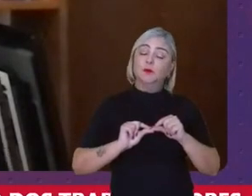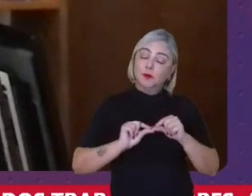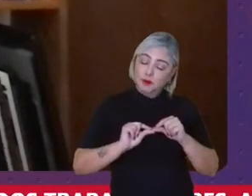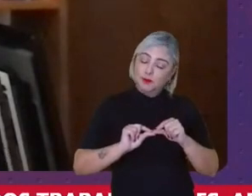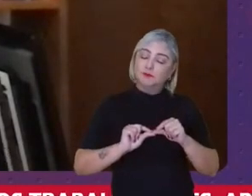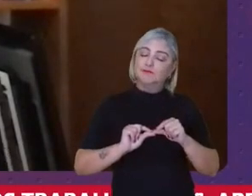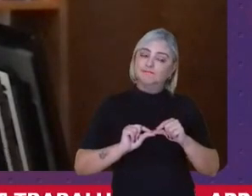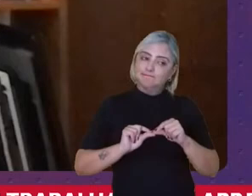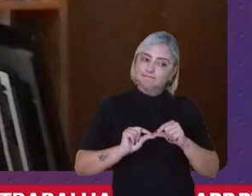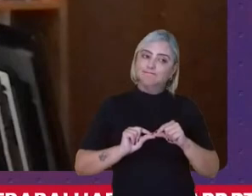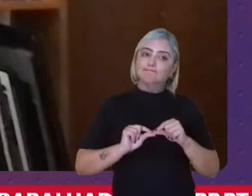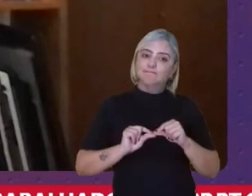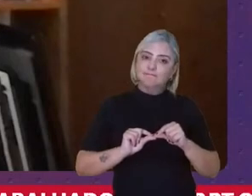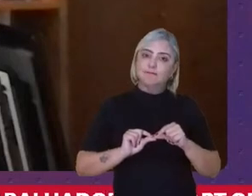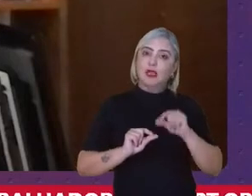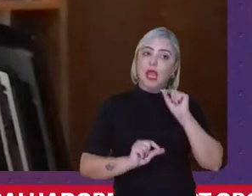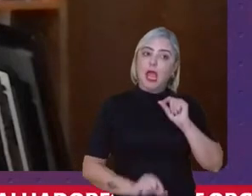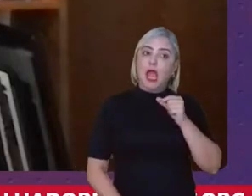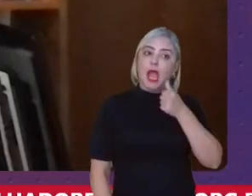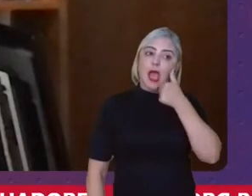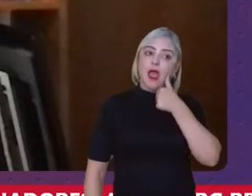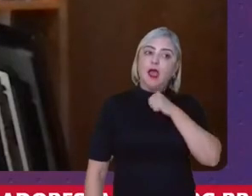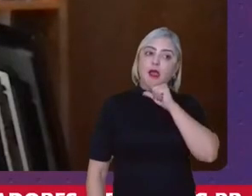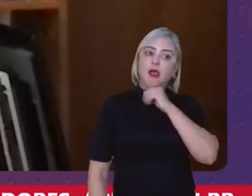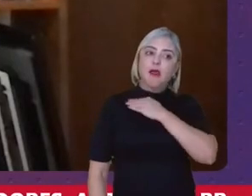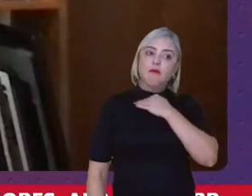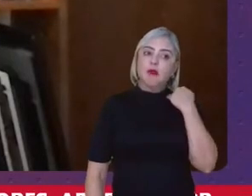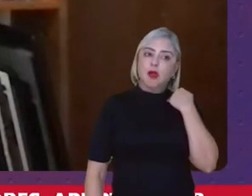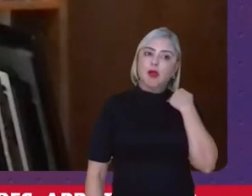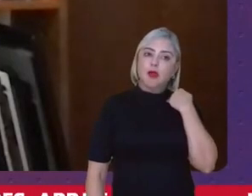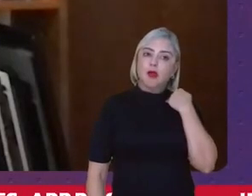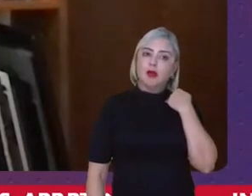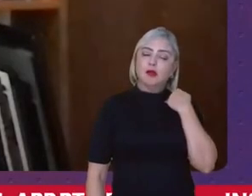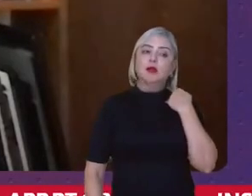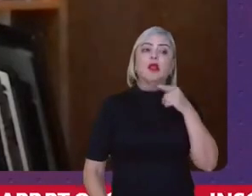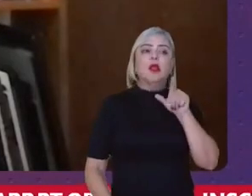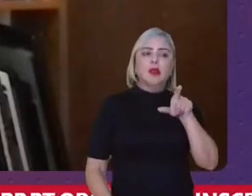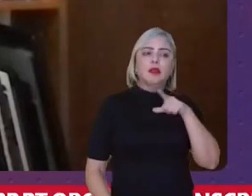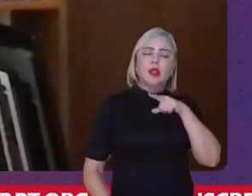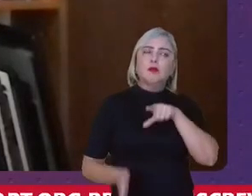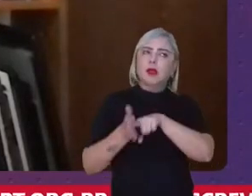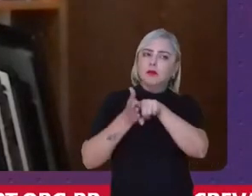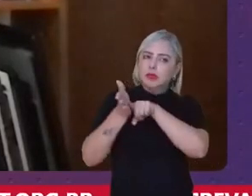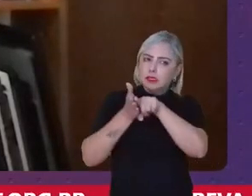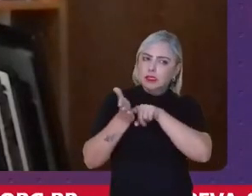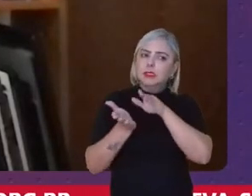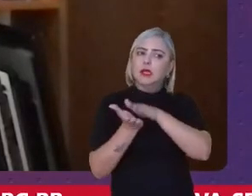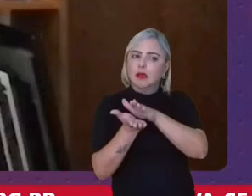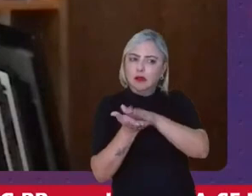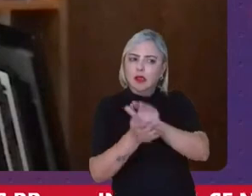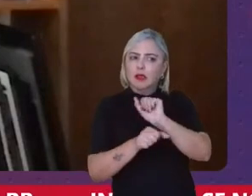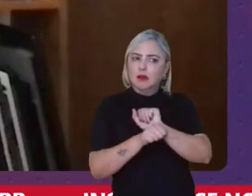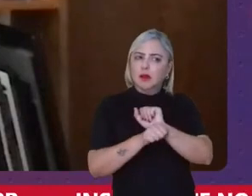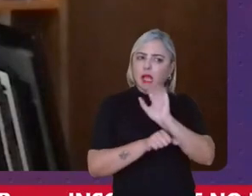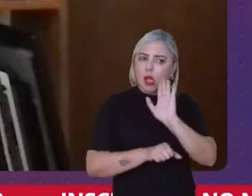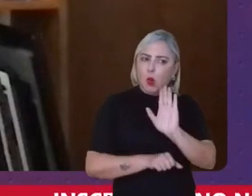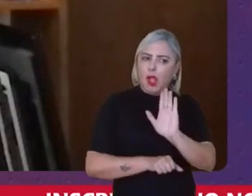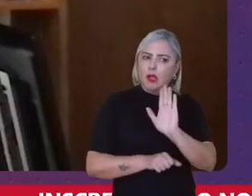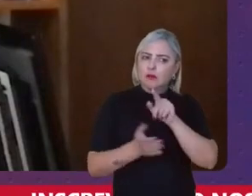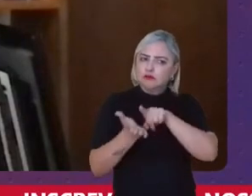muito a situação de mortalidade materna. Está para sair um estudo, ainda não foi publicado, mas está para sair um